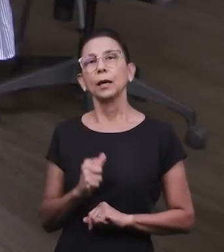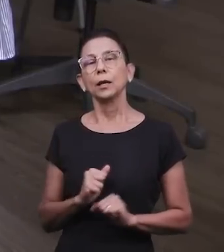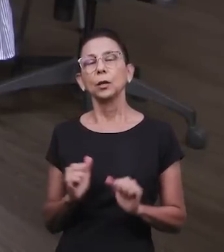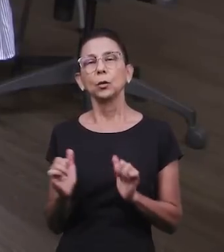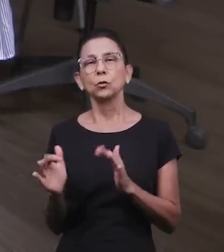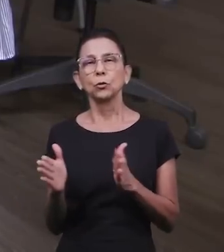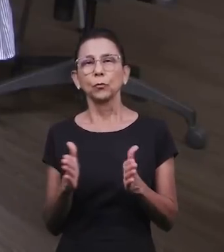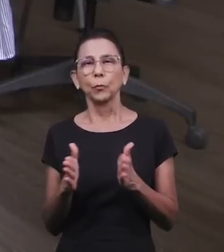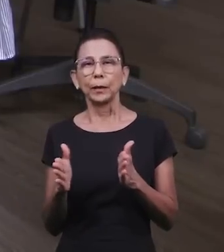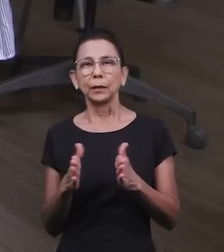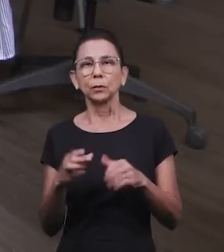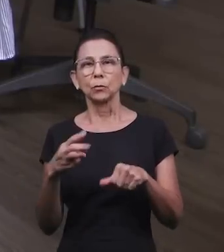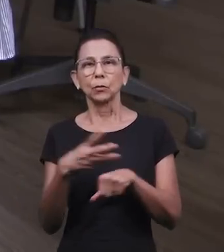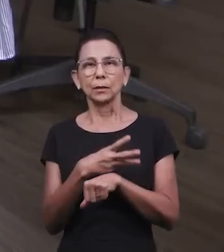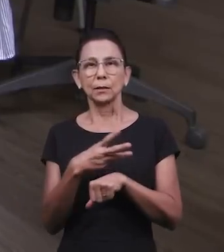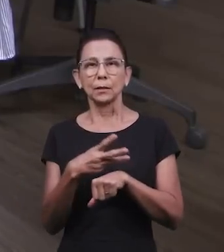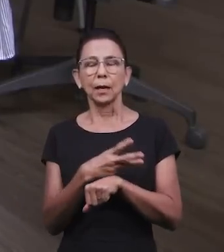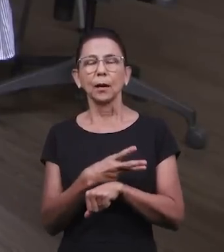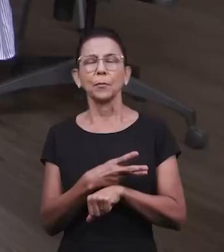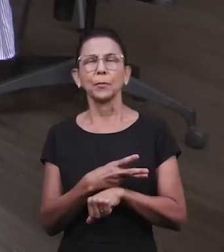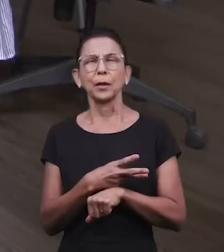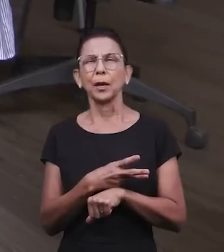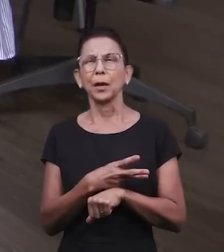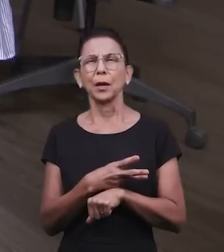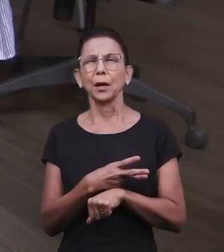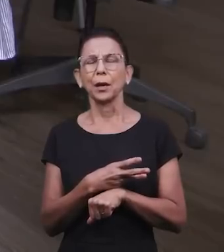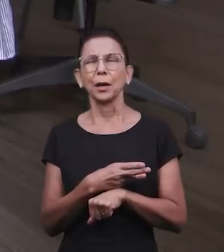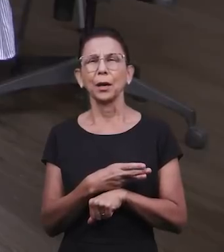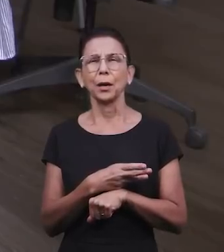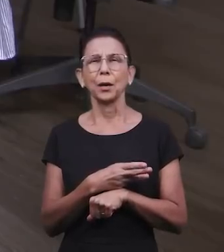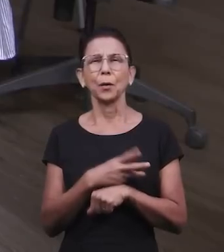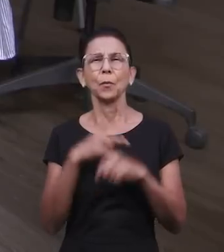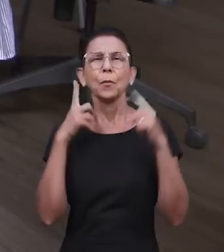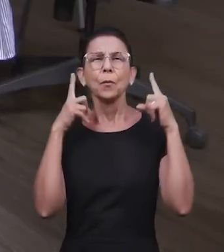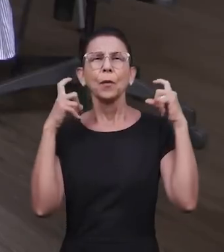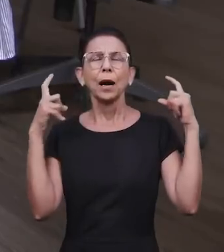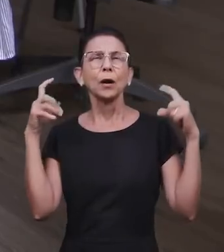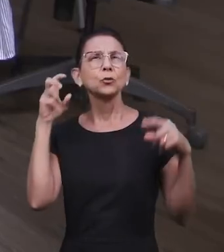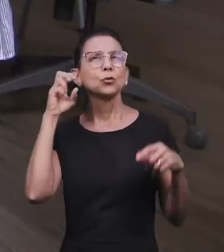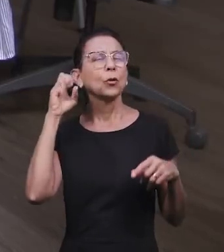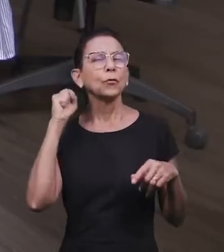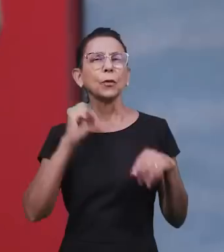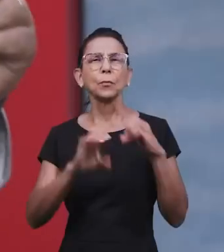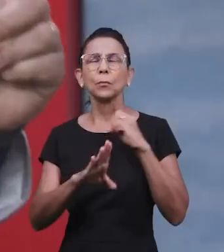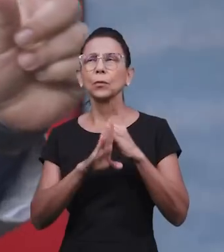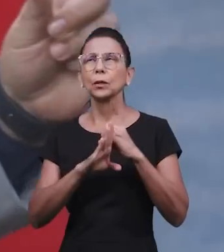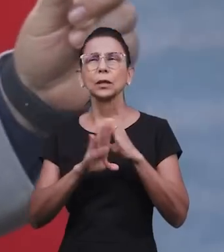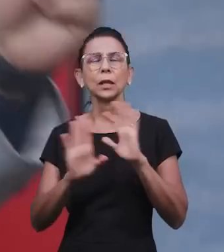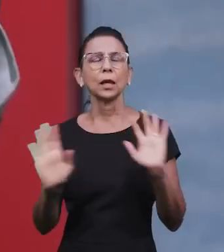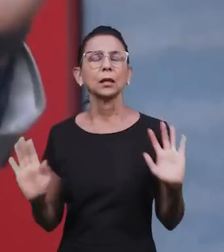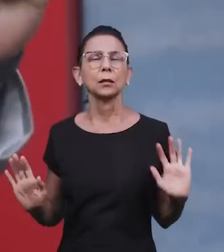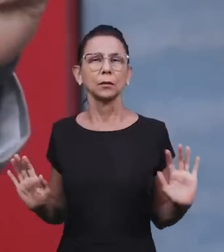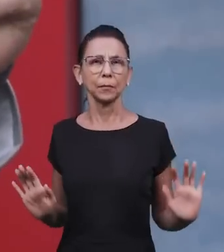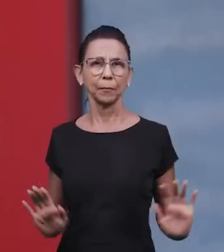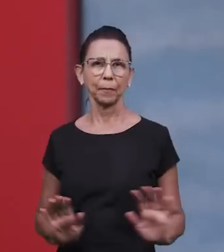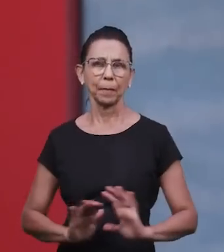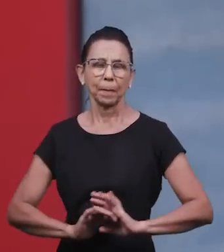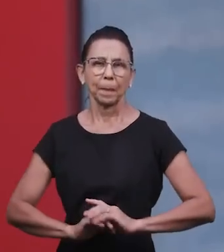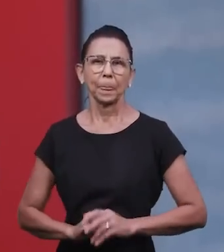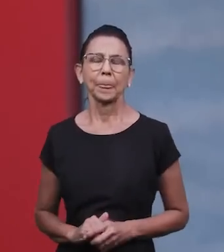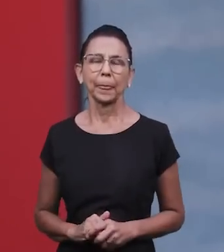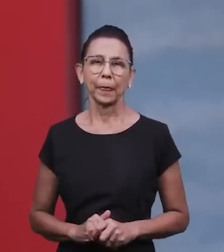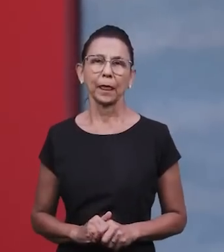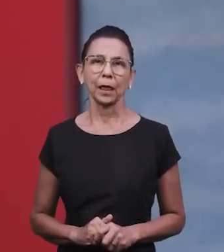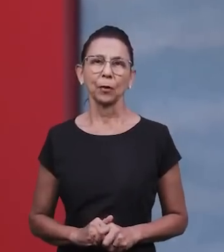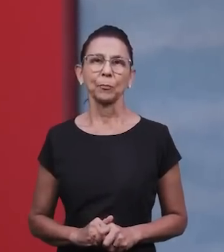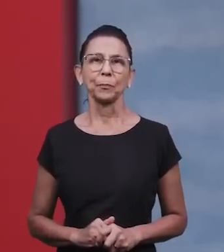WhatsApp, mas eu fiz uma determinada conta que eu acho que é muito interessante, é uma curiosidade para os jovens. Eu fiz uma conta de que quando a gente manda um áudio, às vezes a pessoa